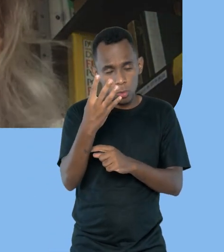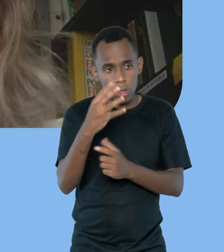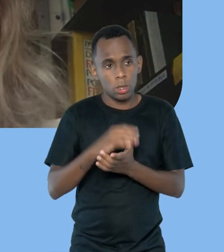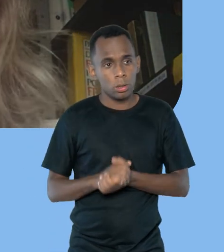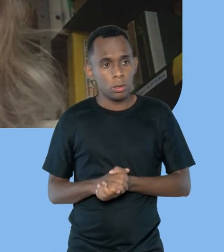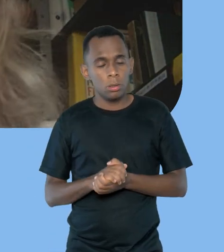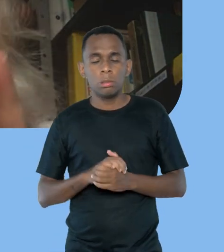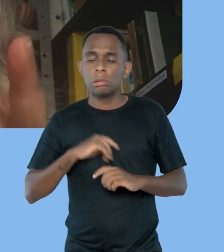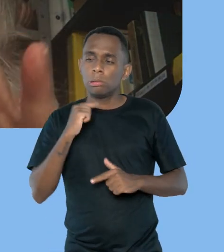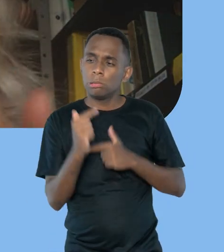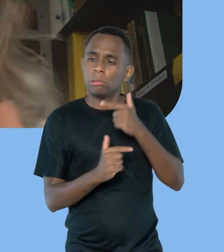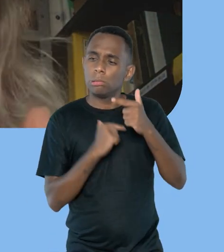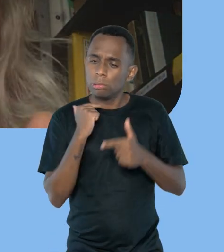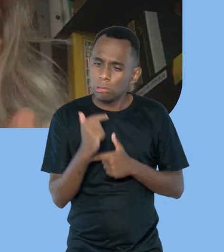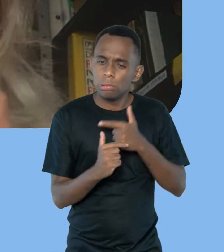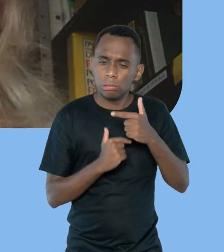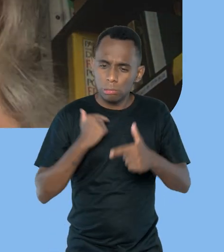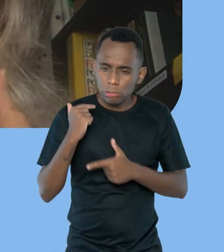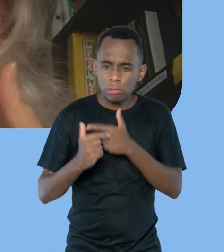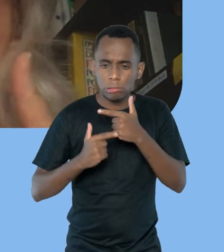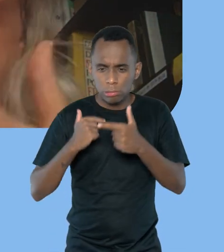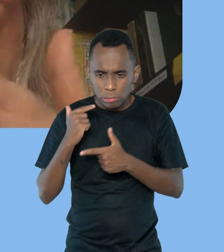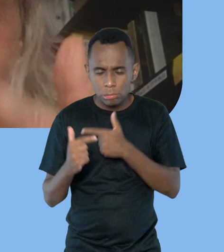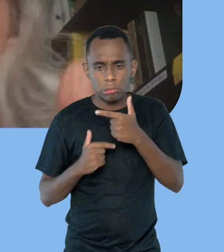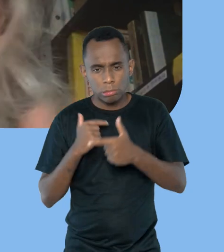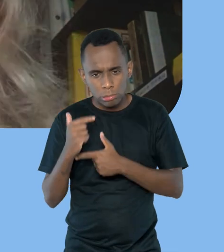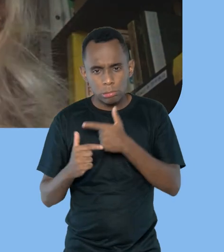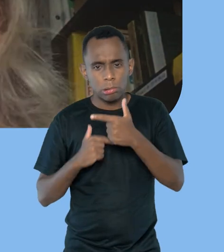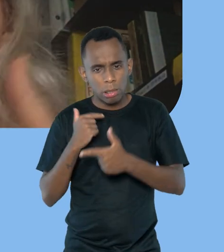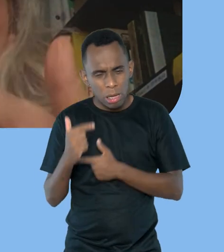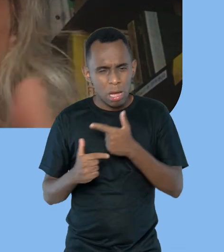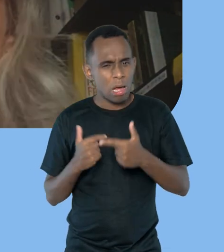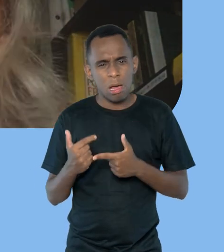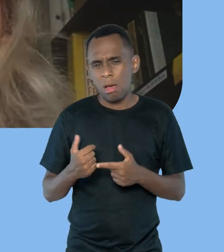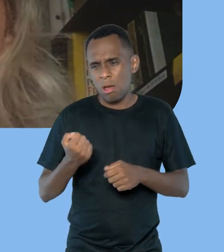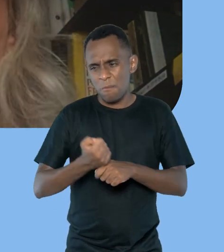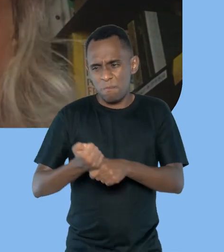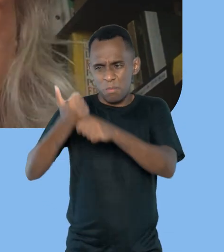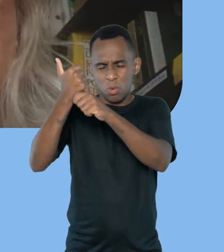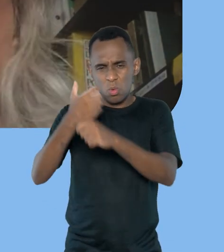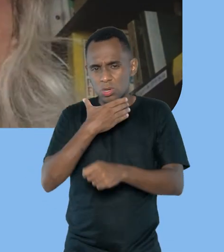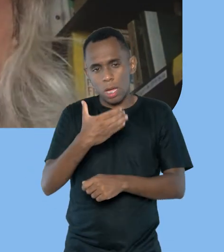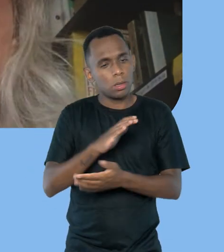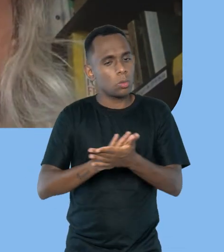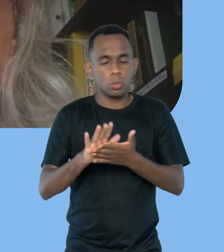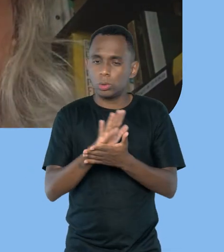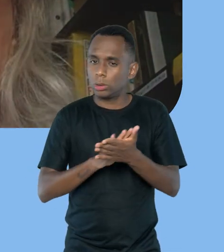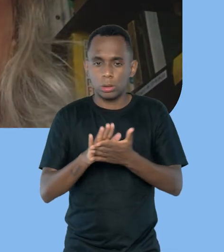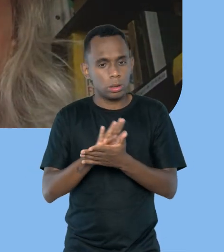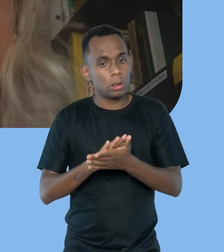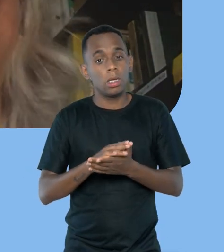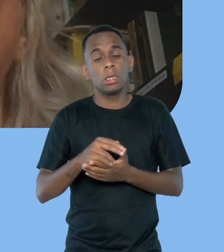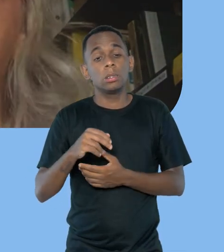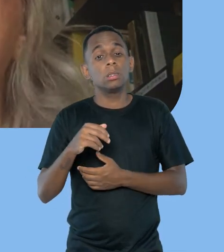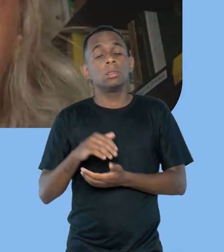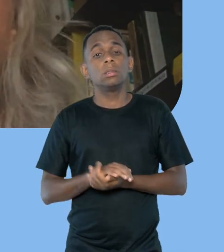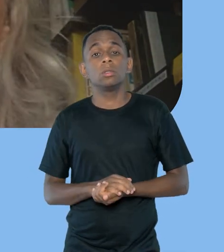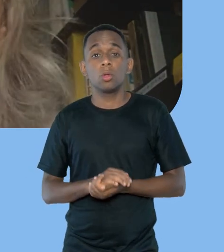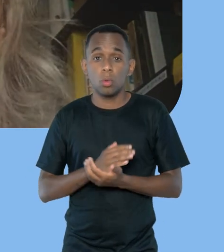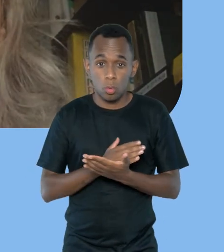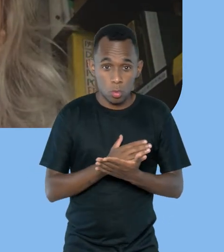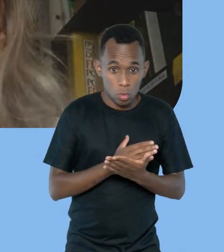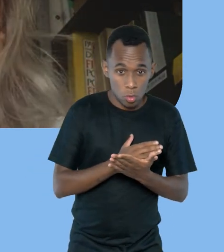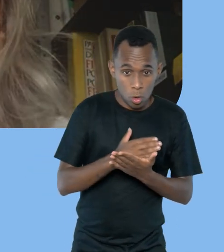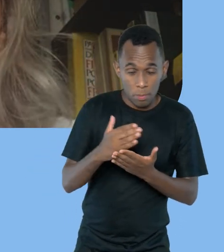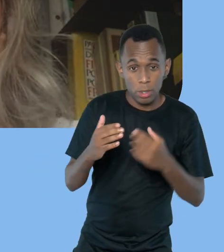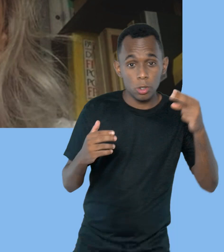e trabalhamos sem Ano Novo, sem Natal, sem nada, até novembro. Não, nós iniciamos